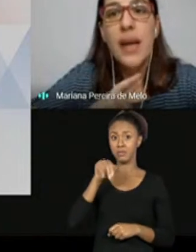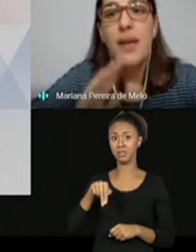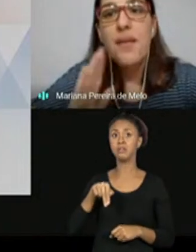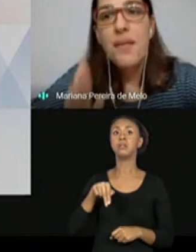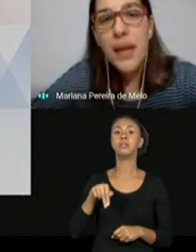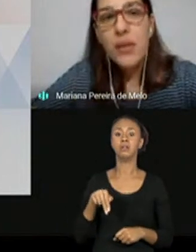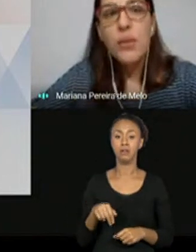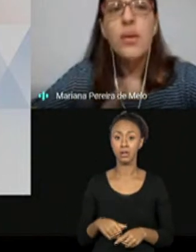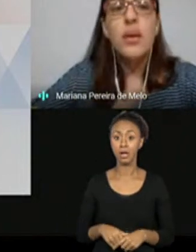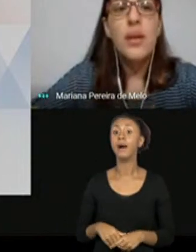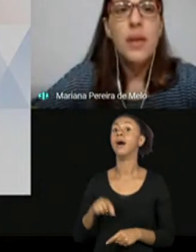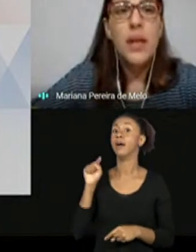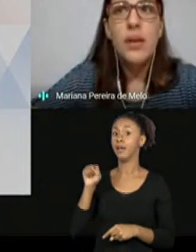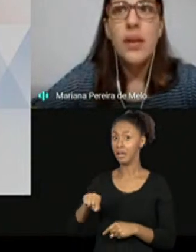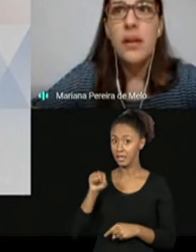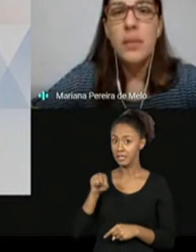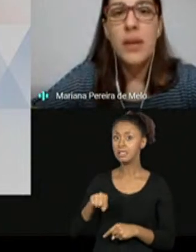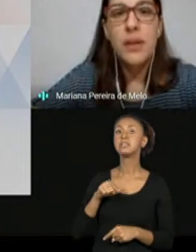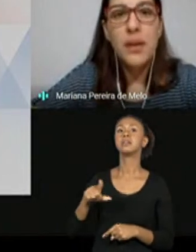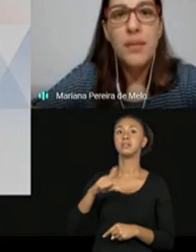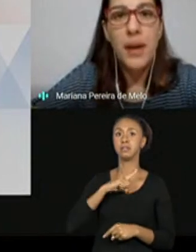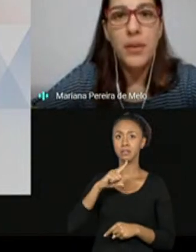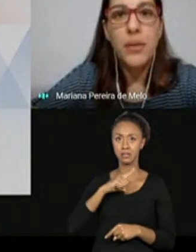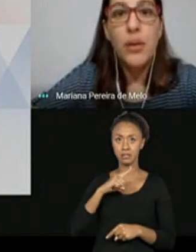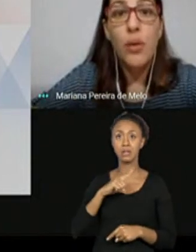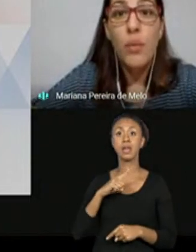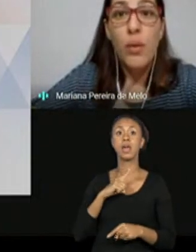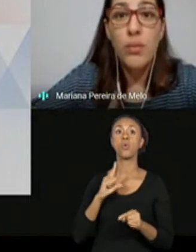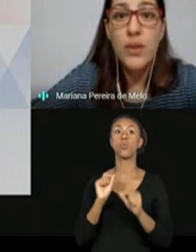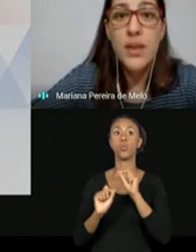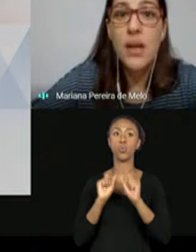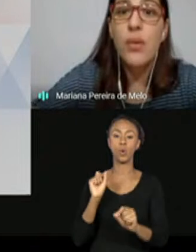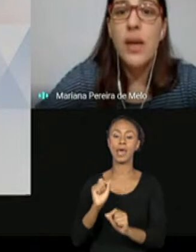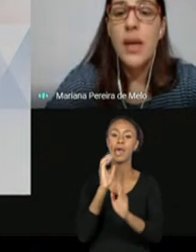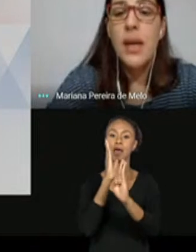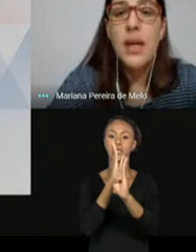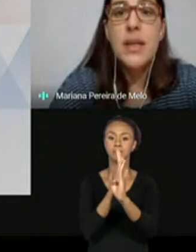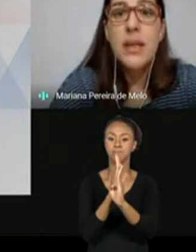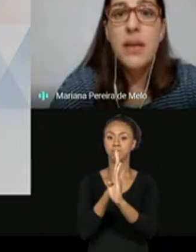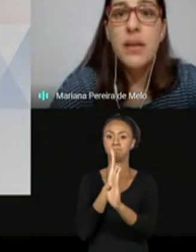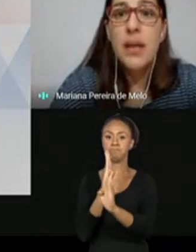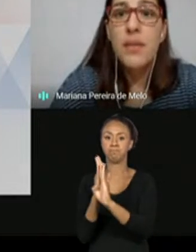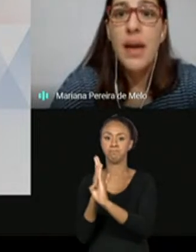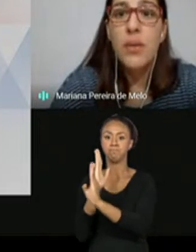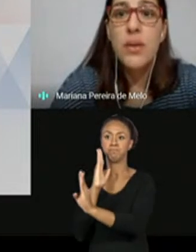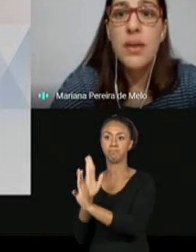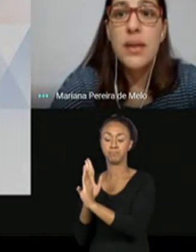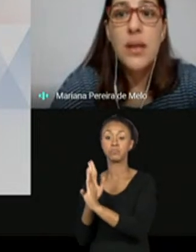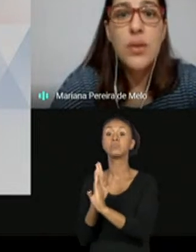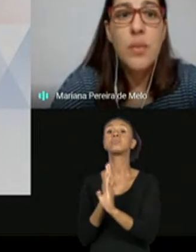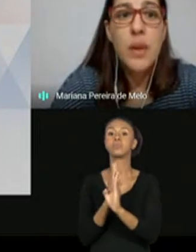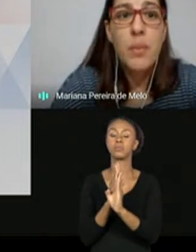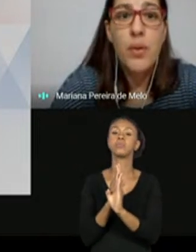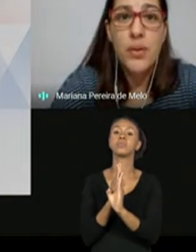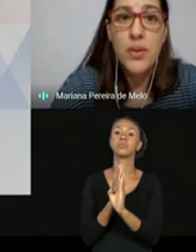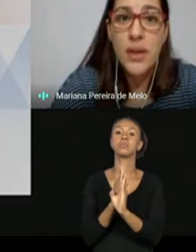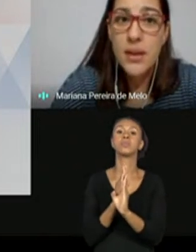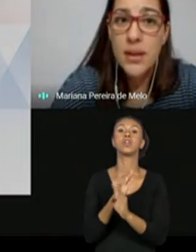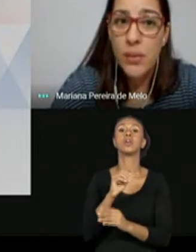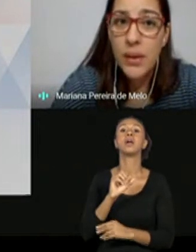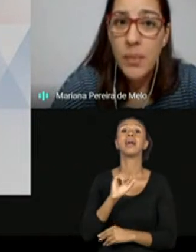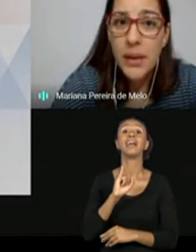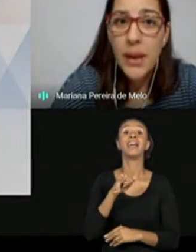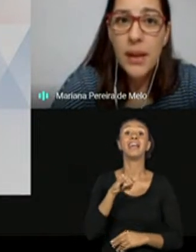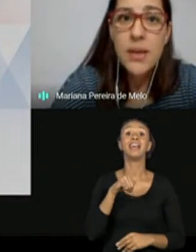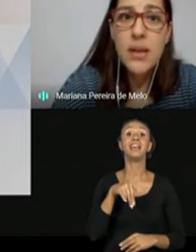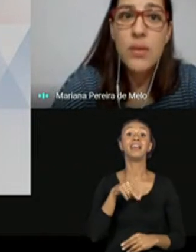para estudar evento definido em determinado intervalo. Como condição, esses intervalos não sobrepostos, eles